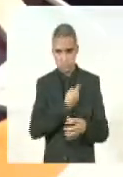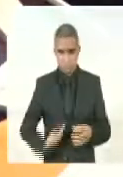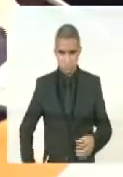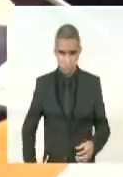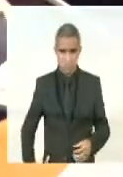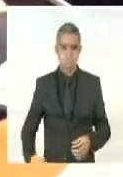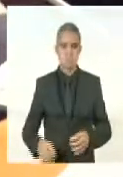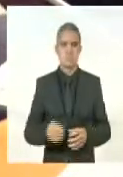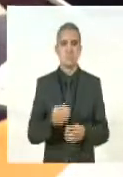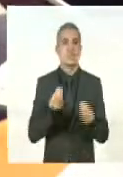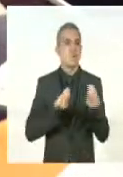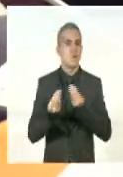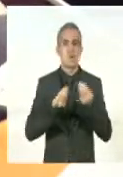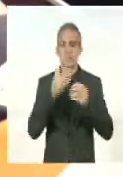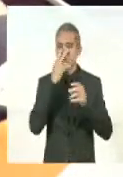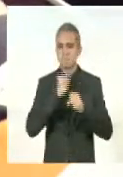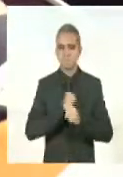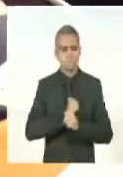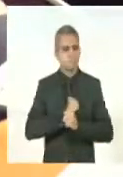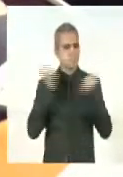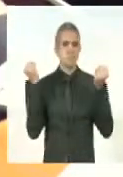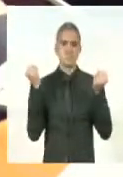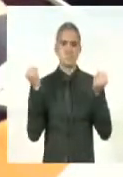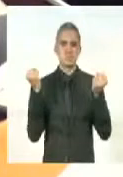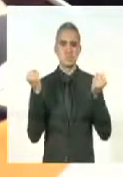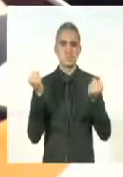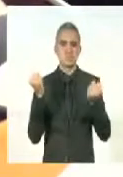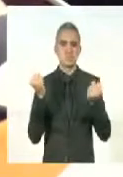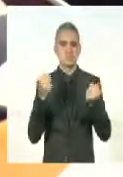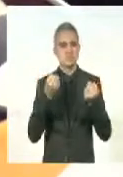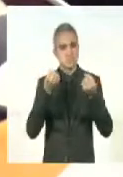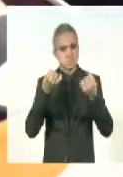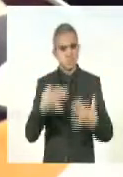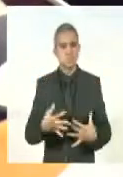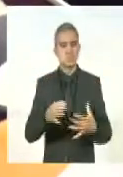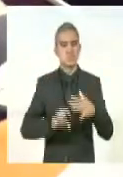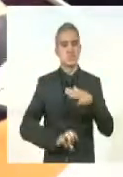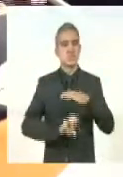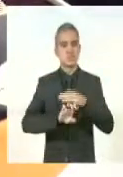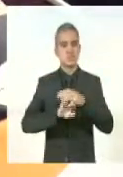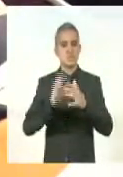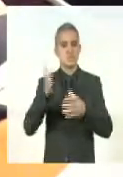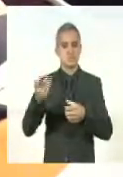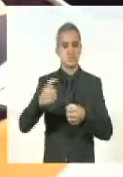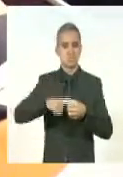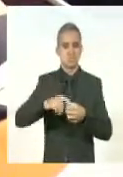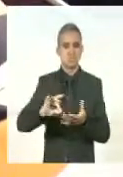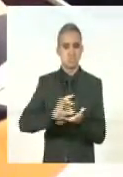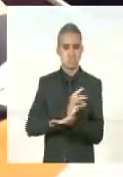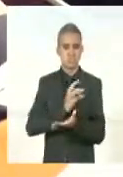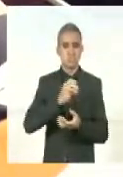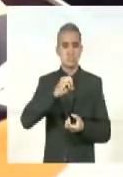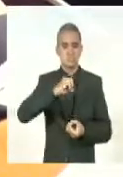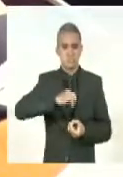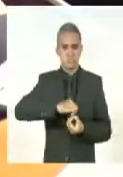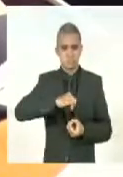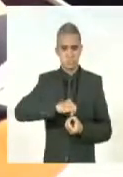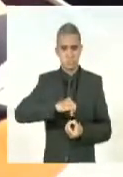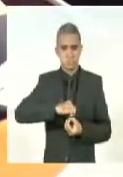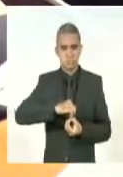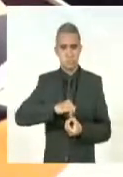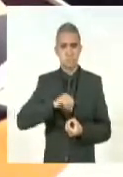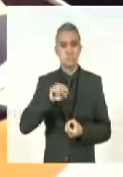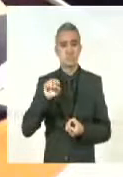gente fala da alteração social dessa empresa. Essa empresa que foi contratada agora pelo Detran, a alteração